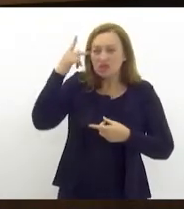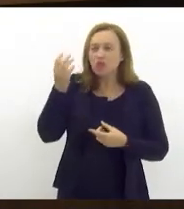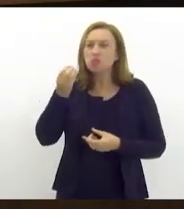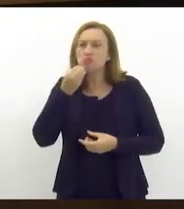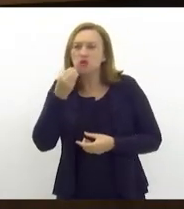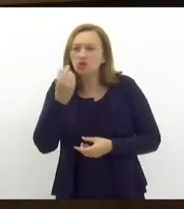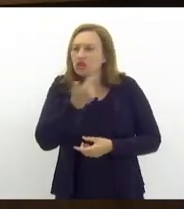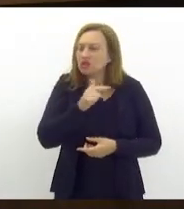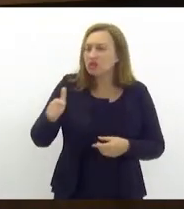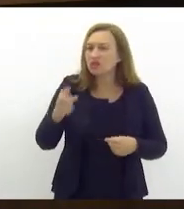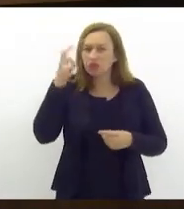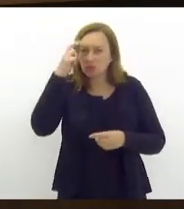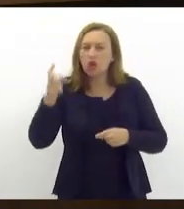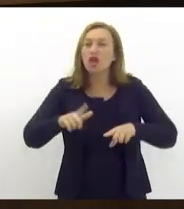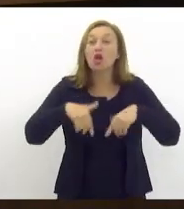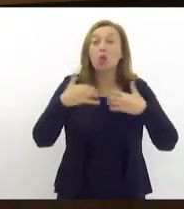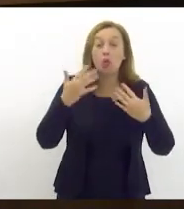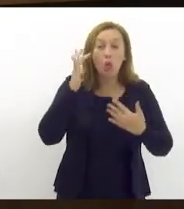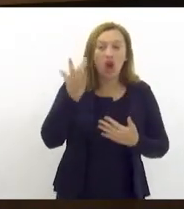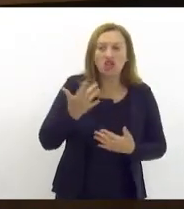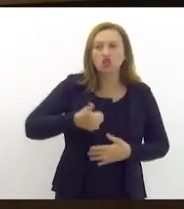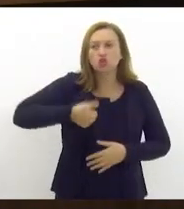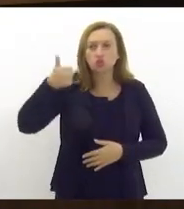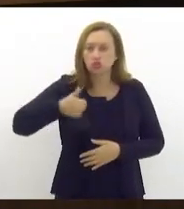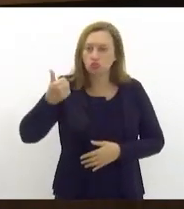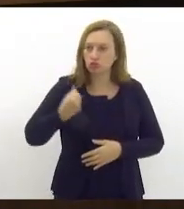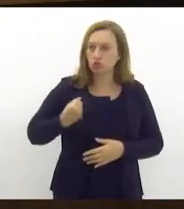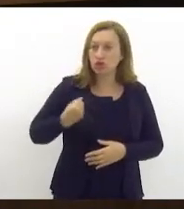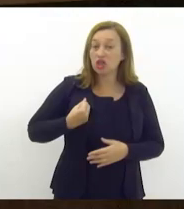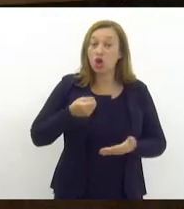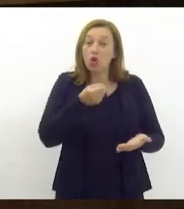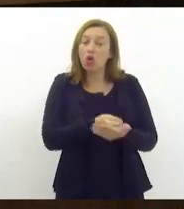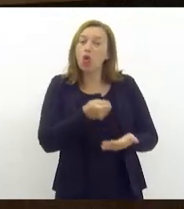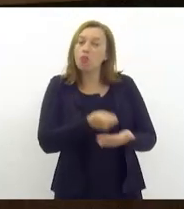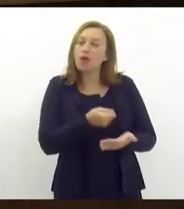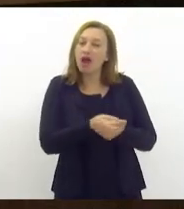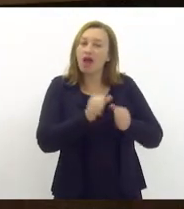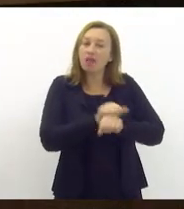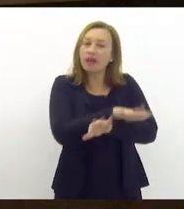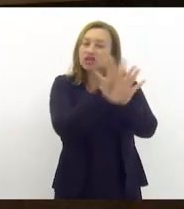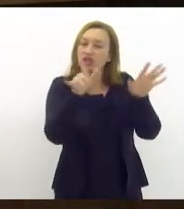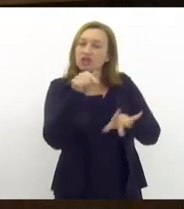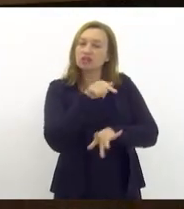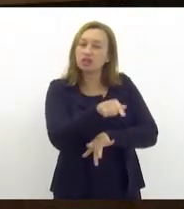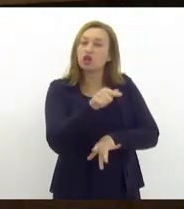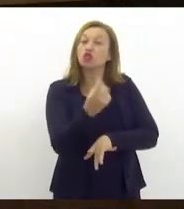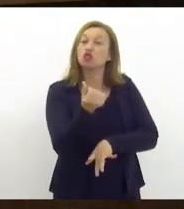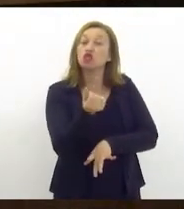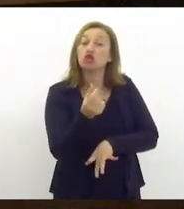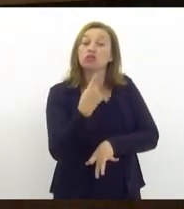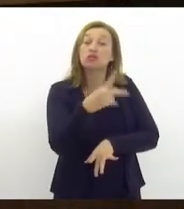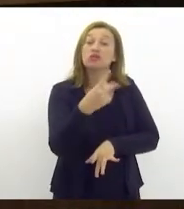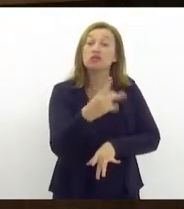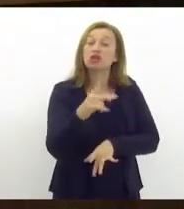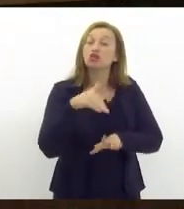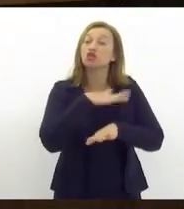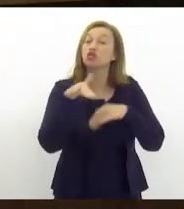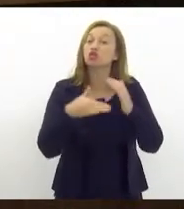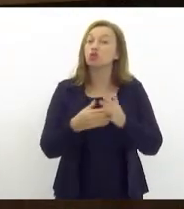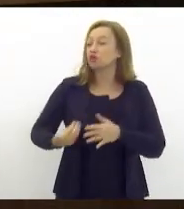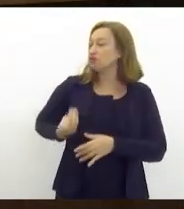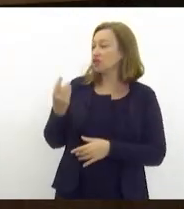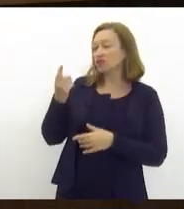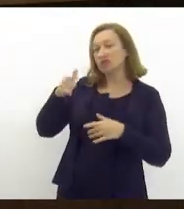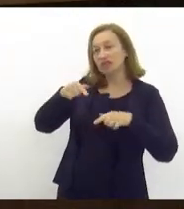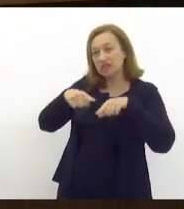oportunidade na cultura, eu acho que a prioridade número um deveria ser cobrar esse passivo aqui, do teu dinheiro, do dinheiro de todo mundo que está aqui dentro